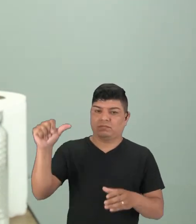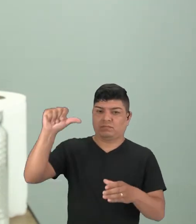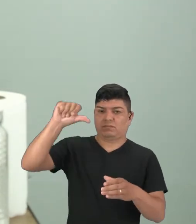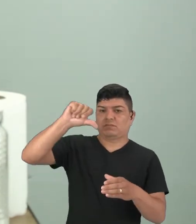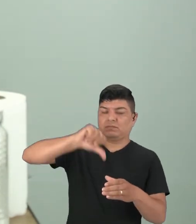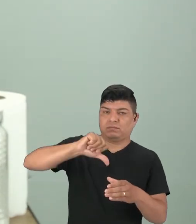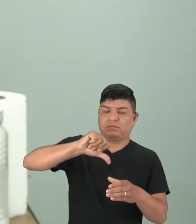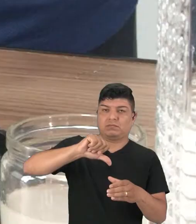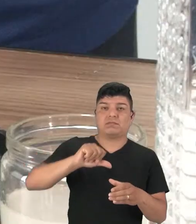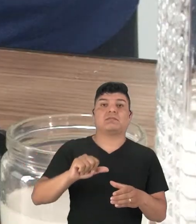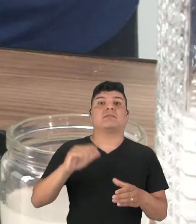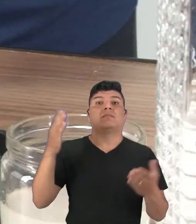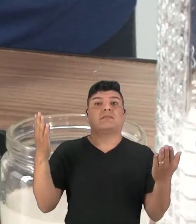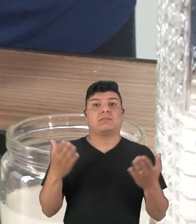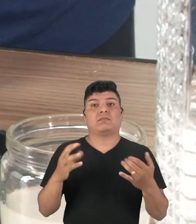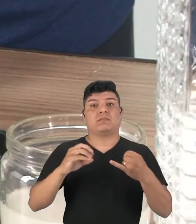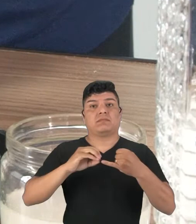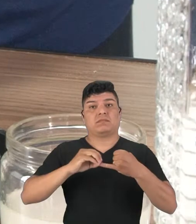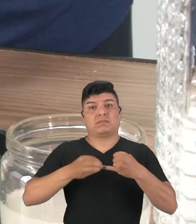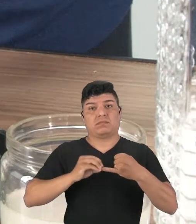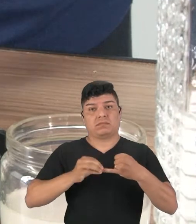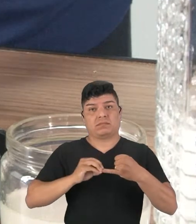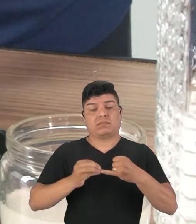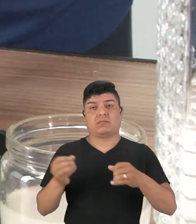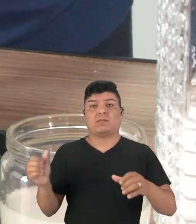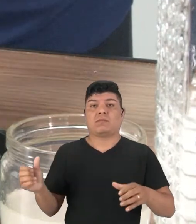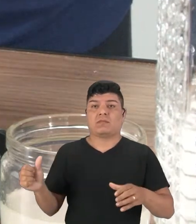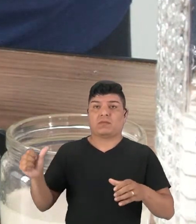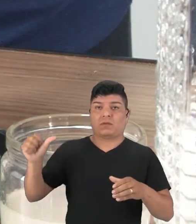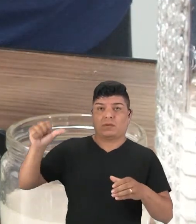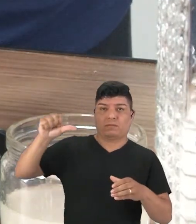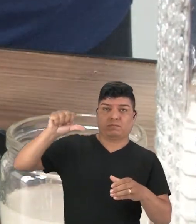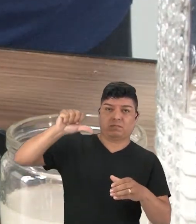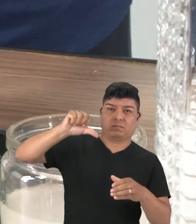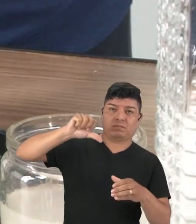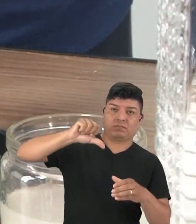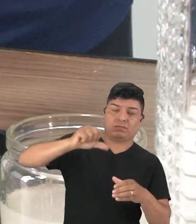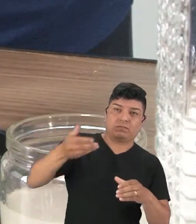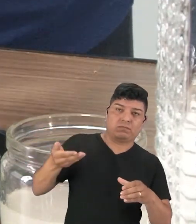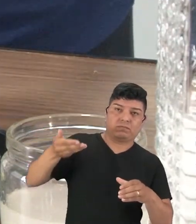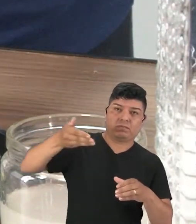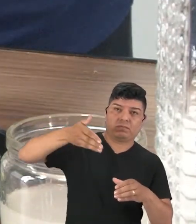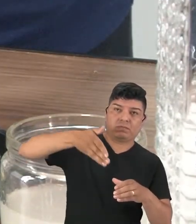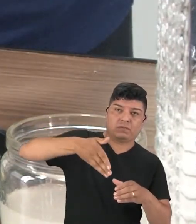elemento usado ali como exemplo, tá? Um pouco de feijão aqui, ó.